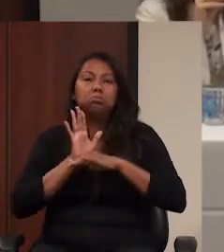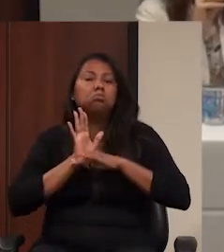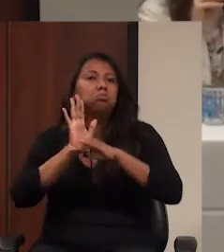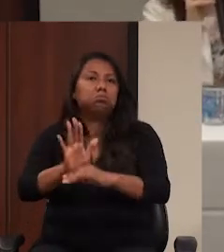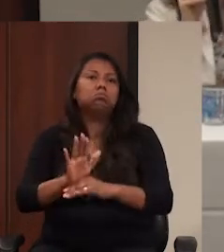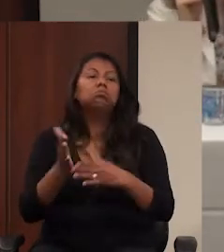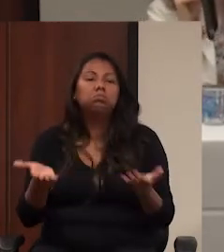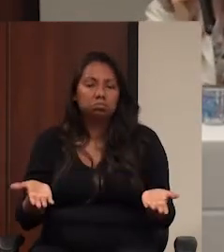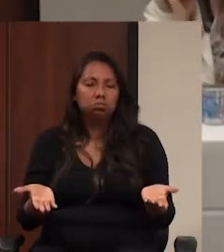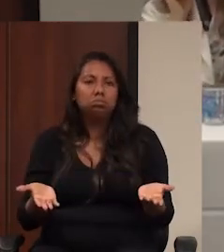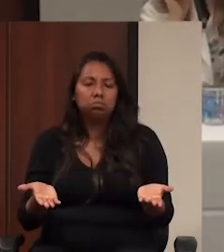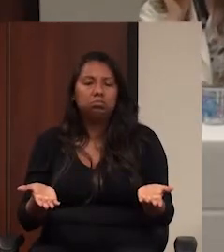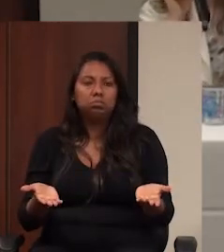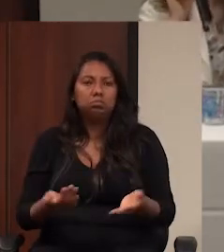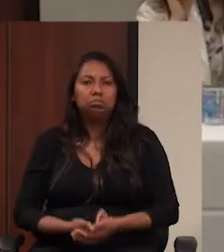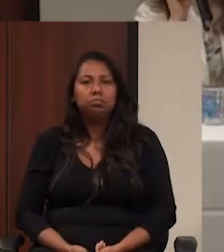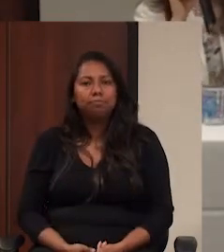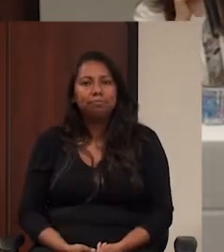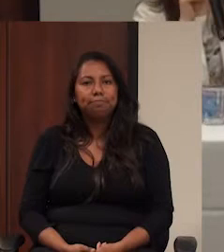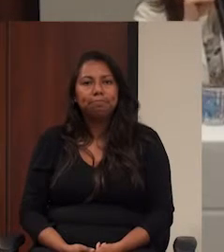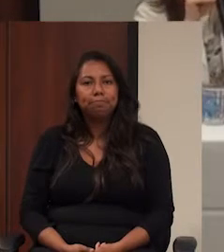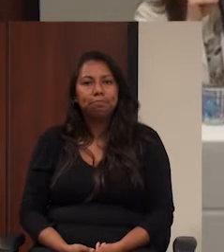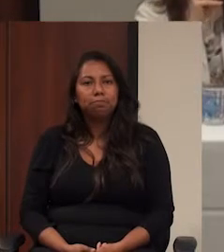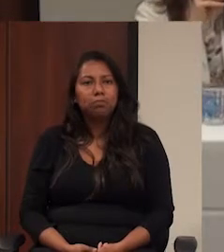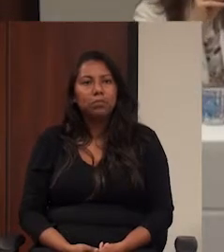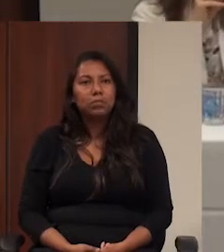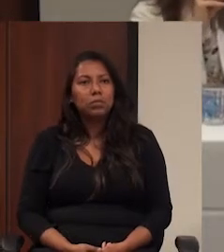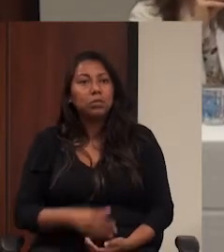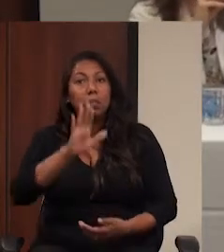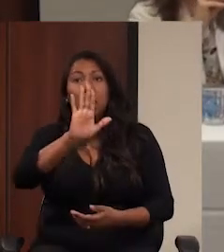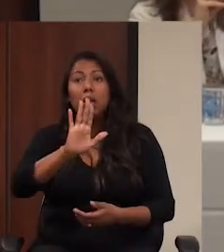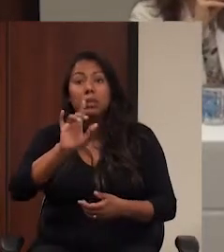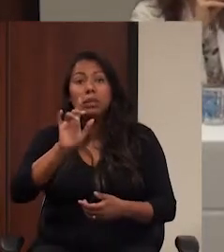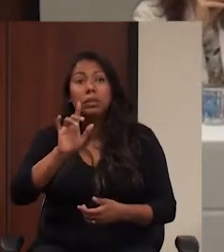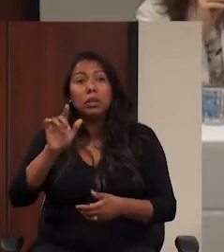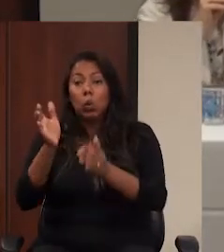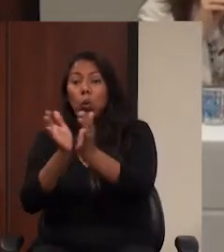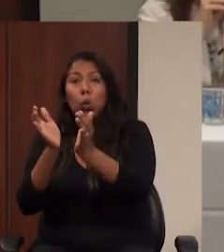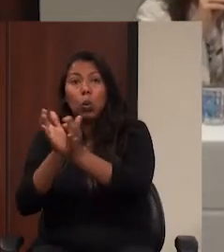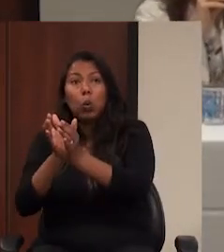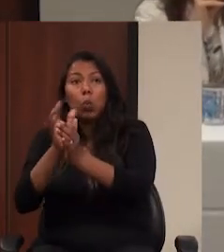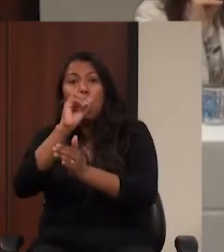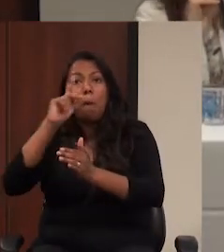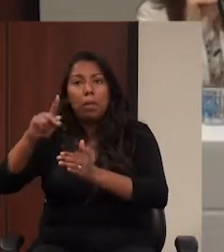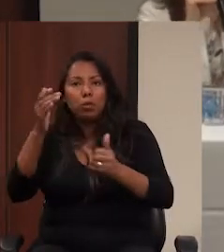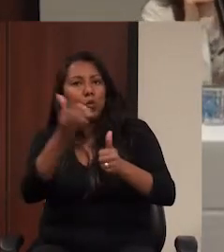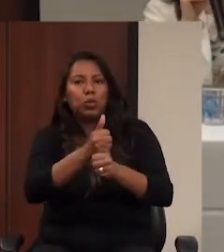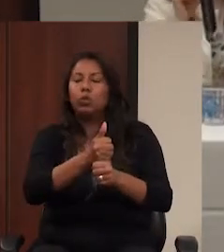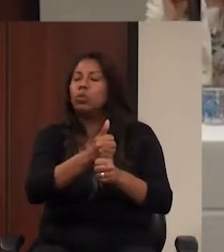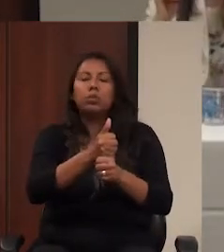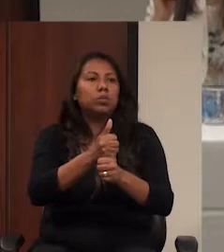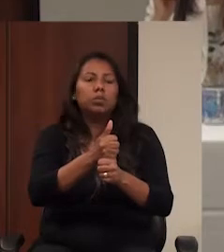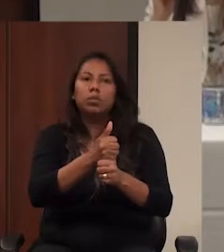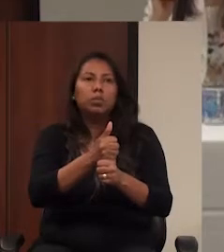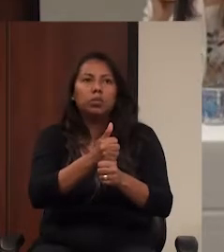externo, formal, mas externo. E eles não são uma alternativa de substituição. A ideia não é que eles substituam, a ideia que eles estão conduzindo na Suécia é